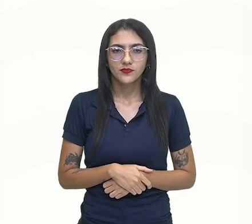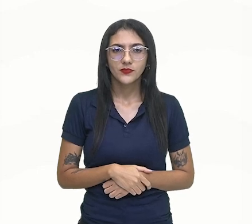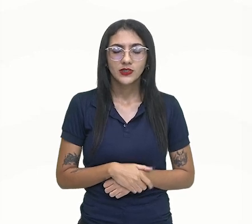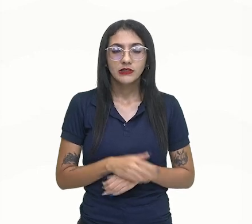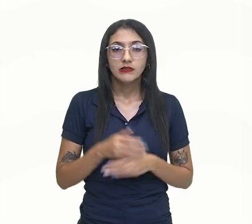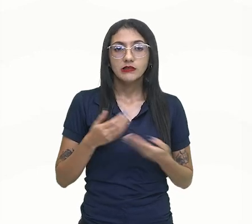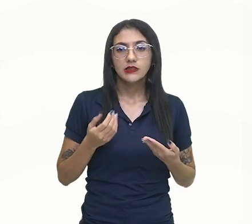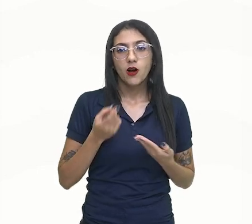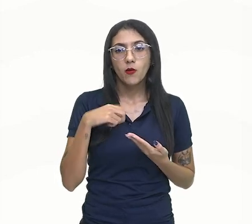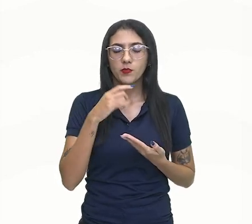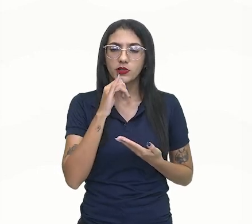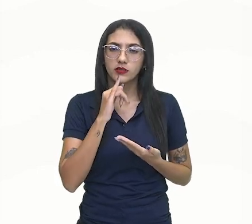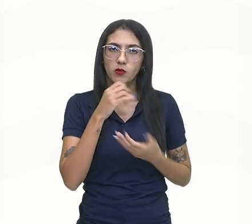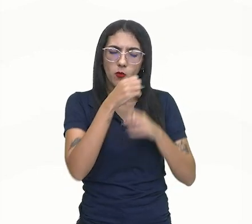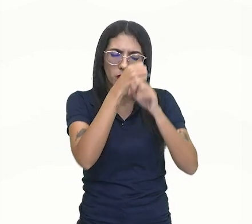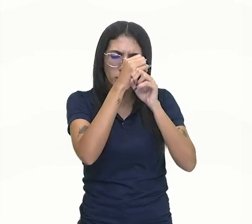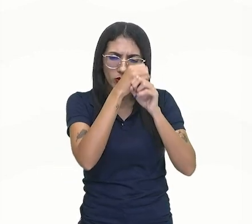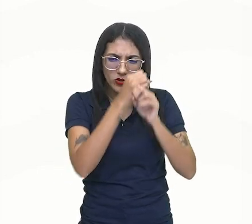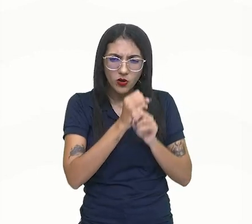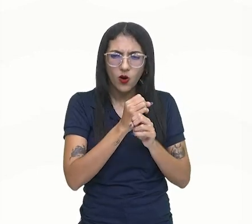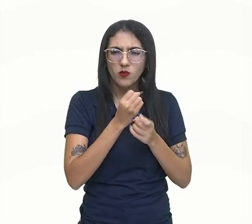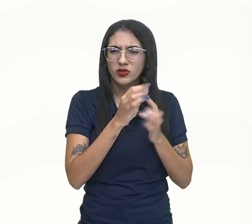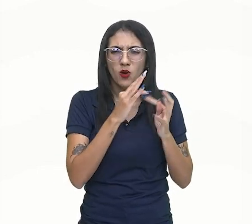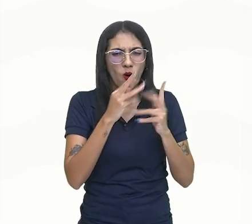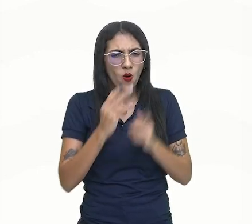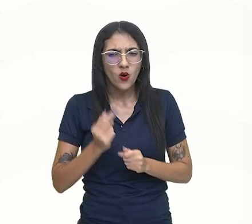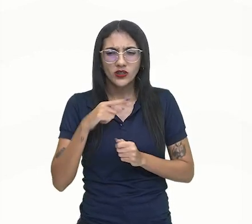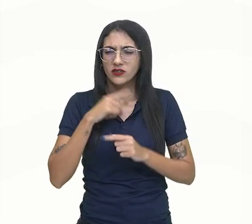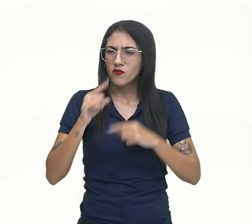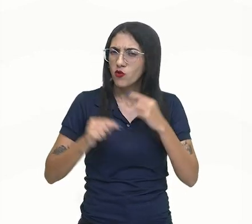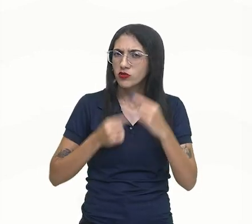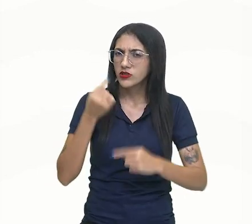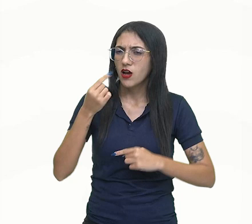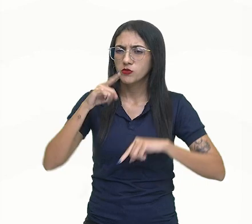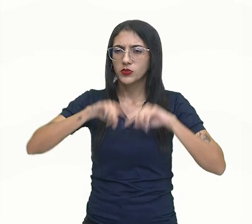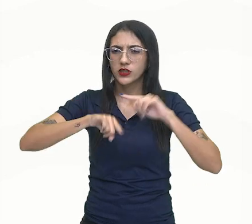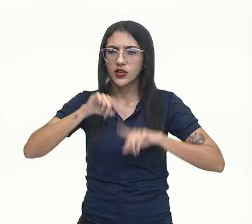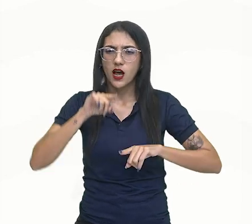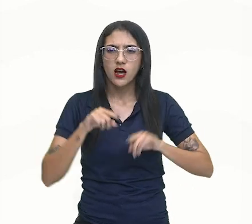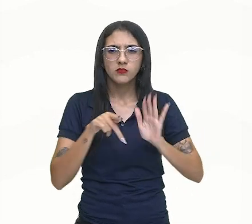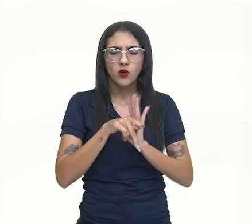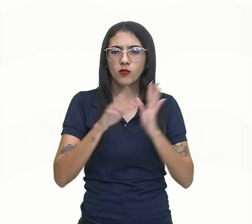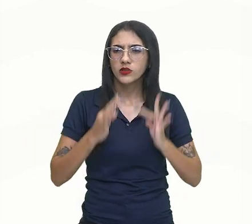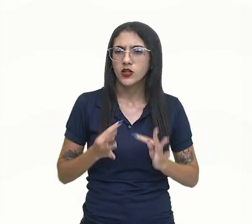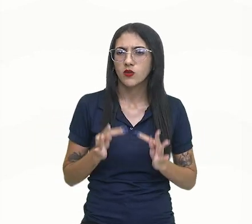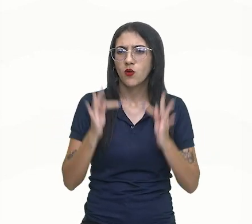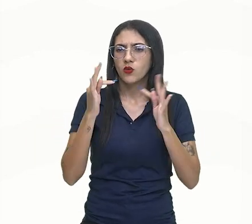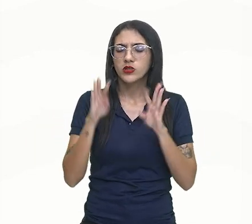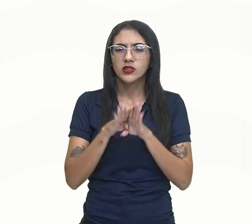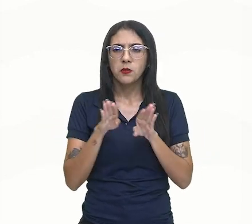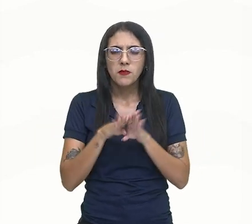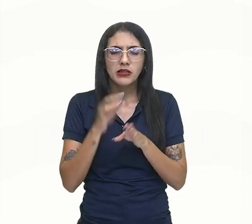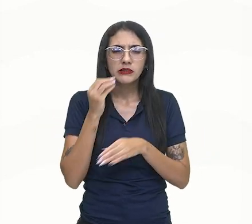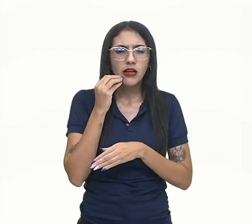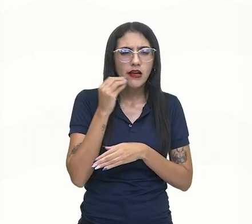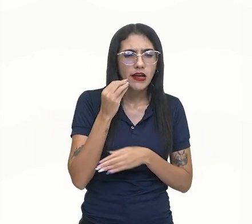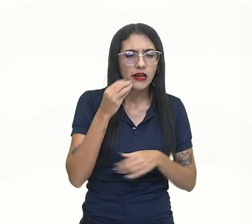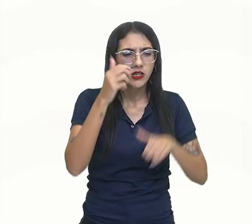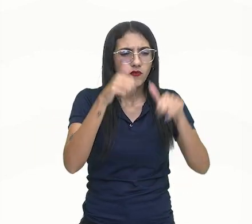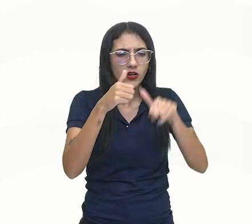digamos assim, que o microscópio, toda a evolução dos equipamentos e dos testes,